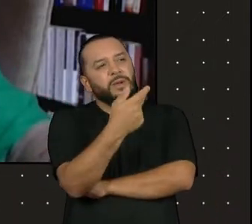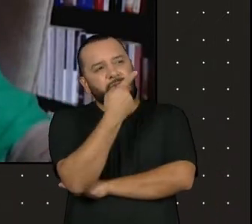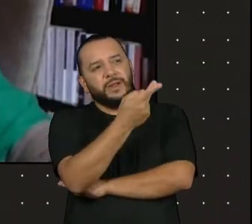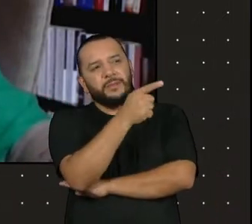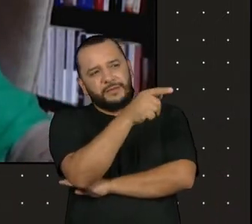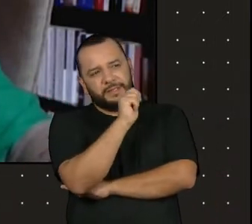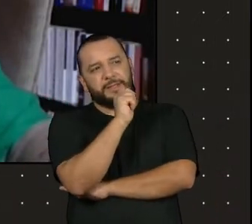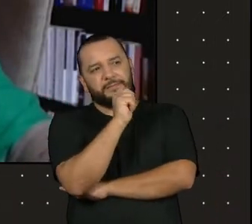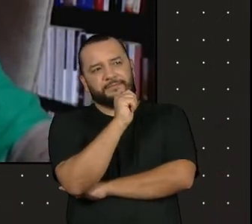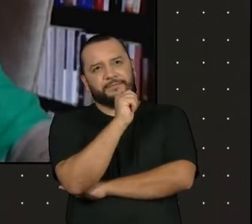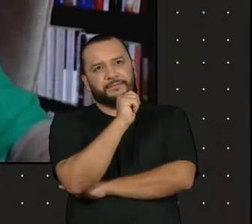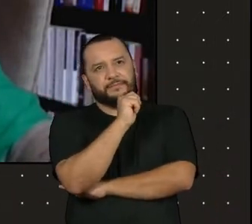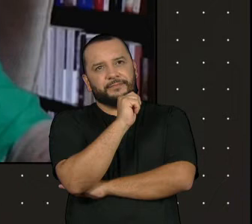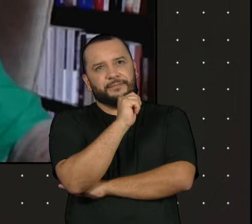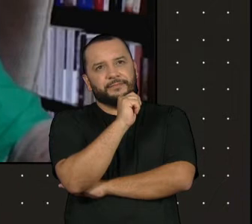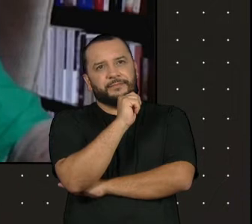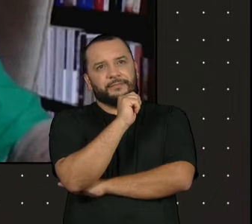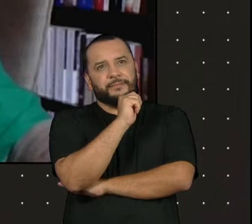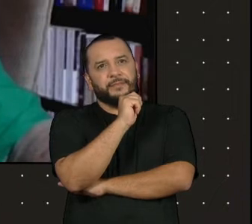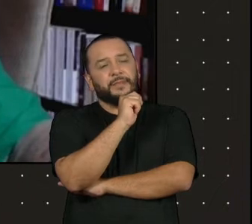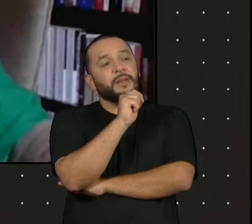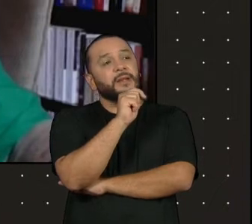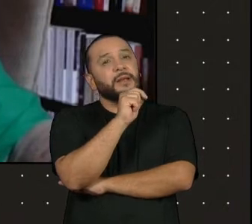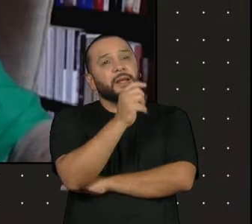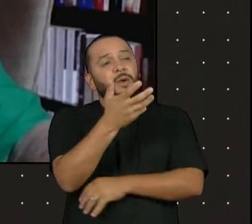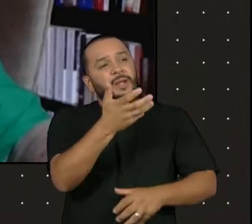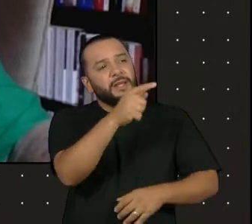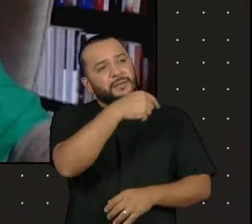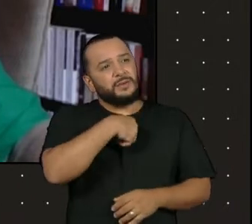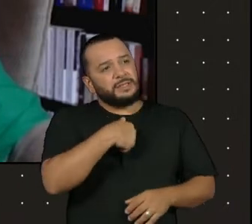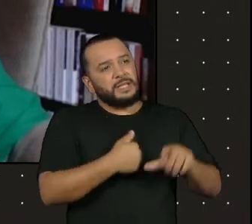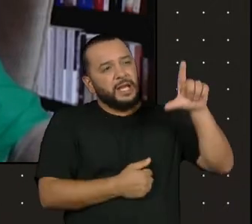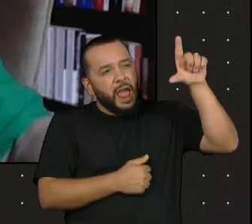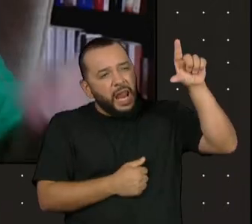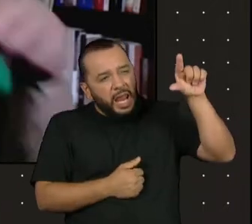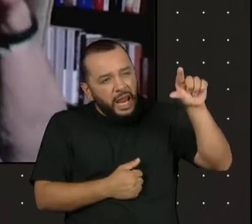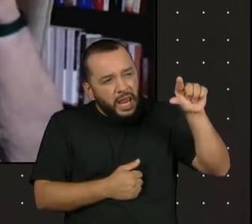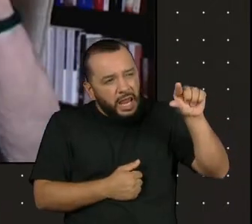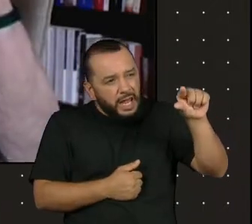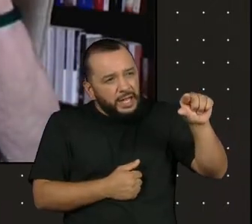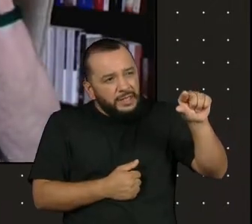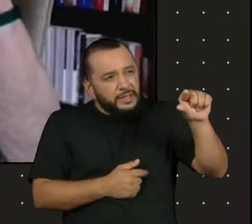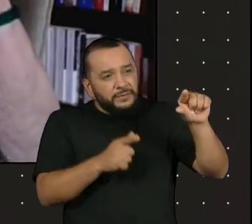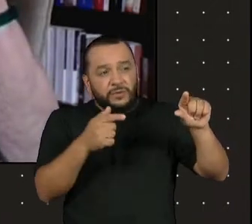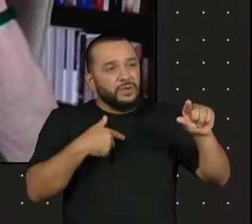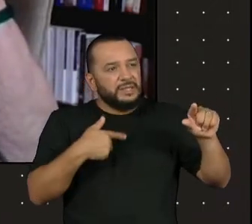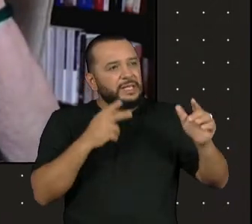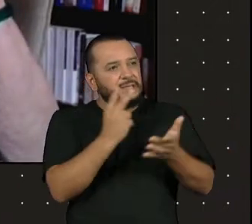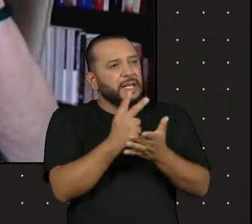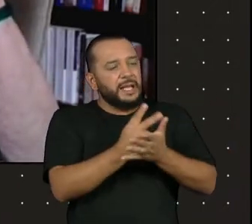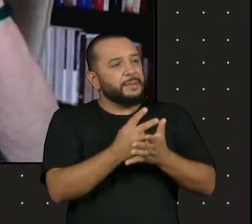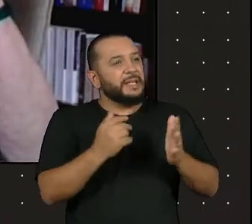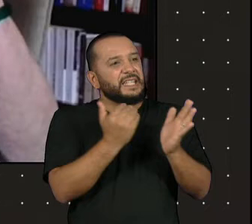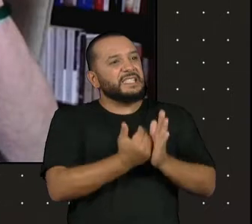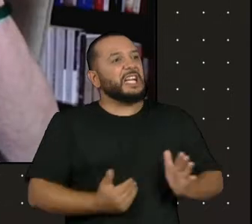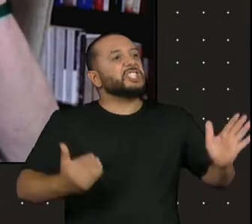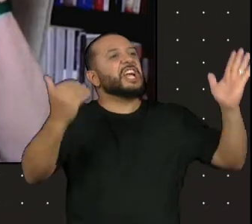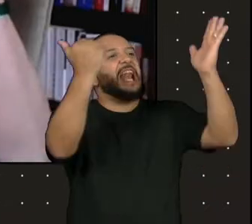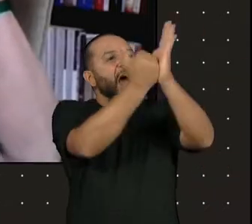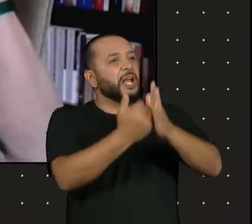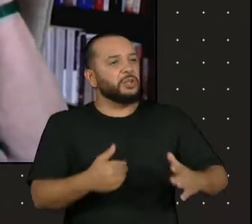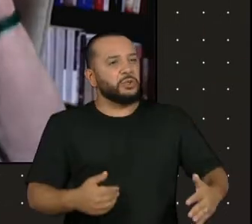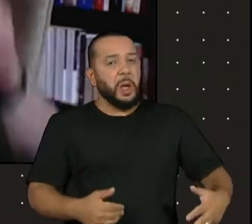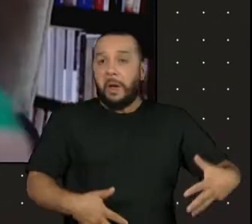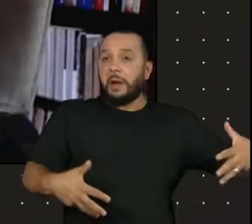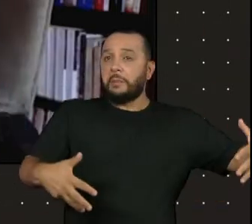Paulo. Eu queria que você fosse desse tamanho. Você está muito grande em cena.